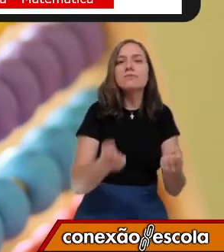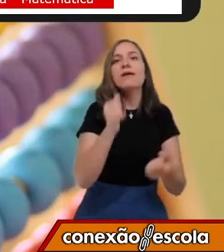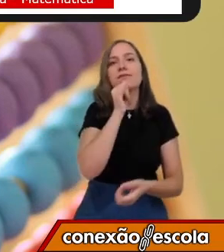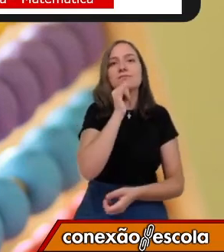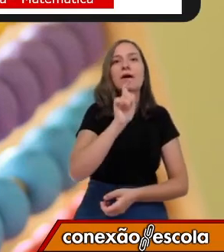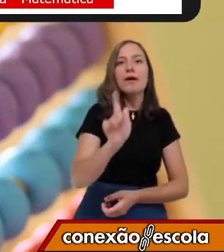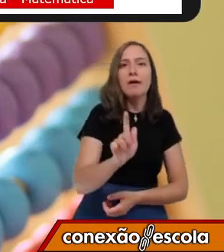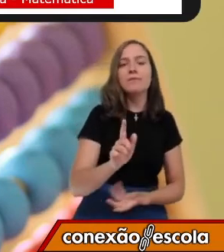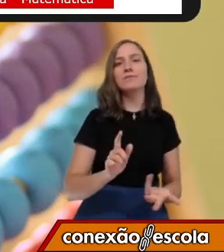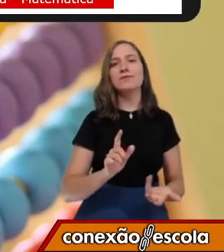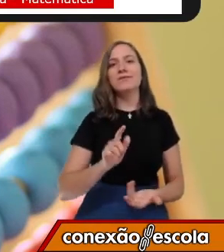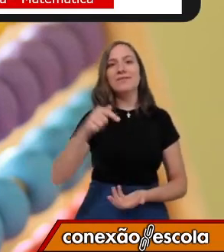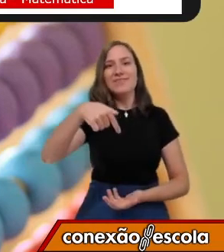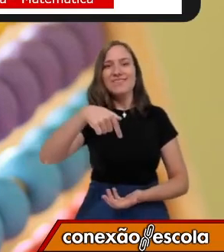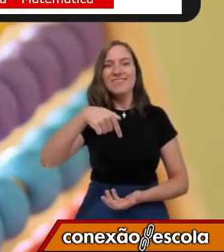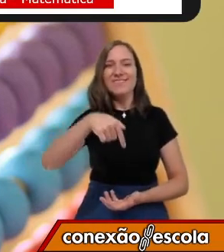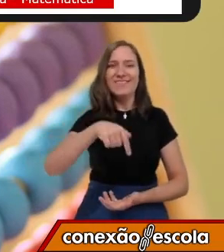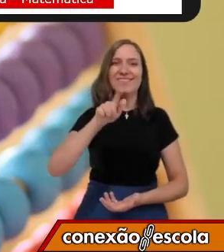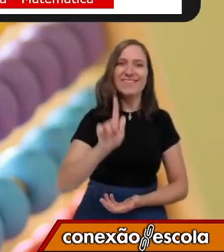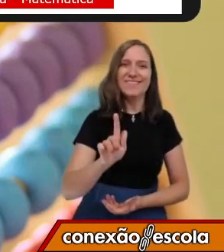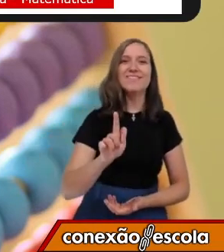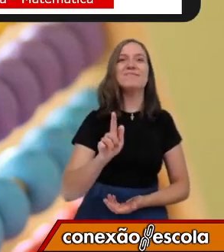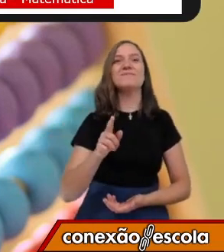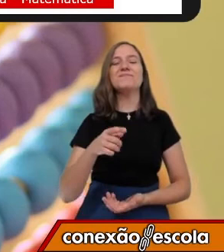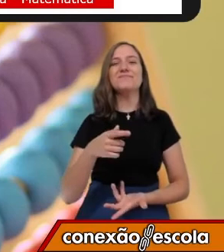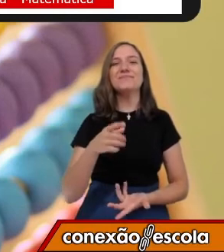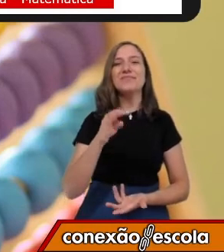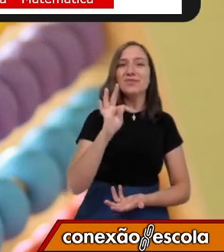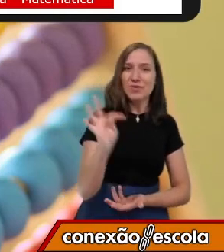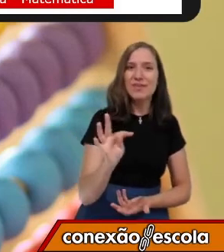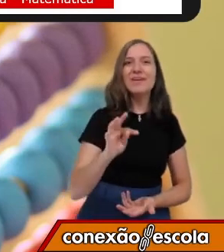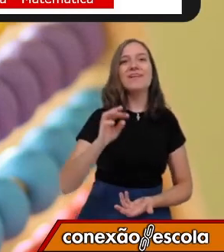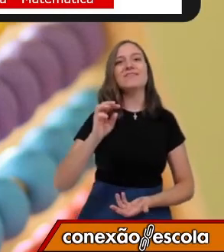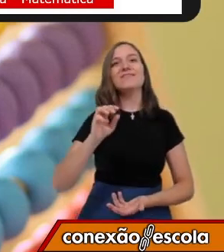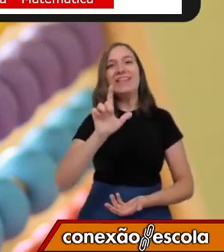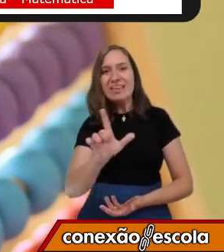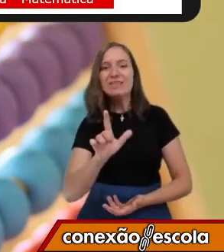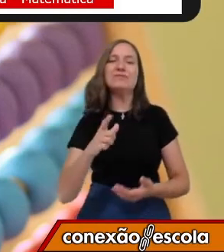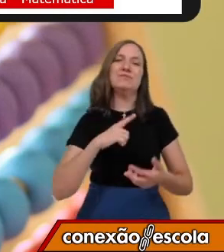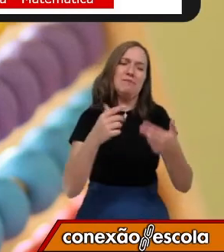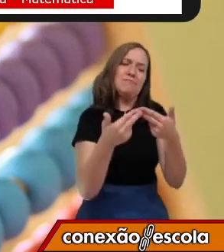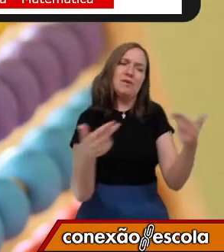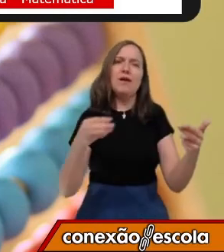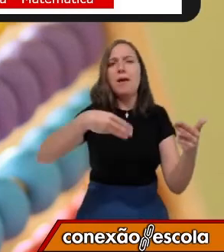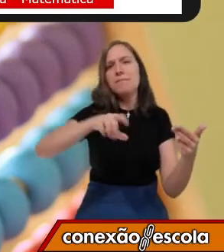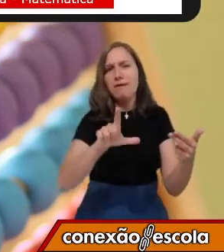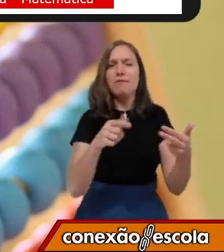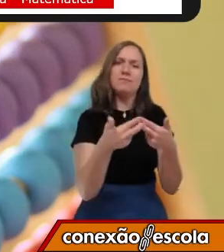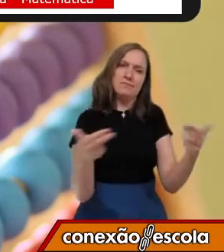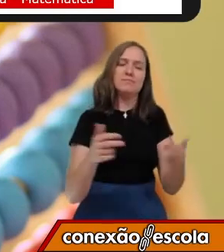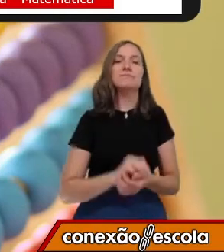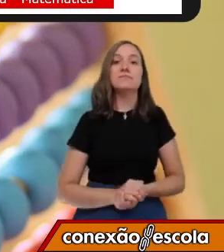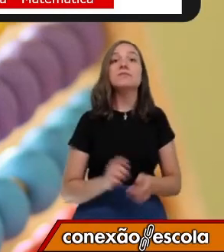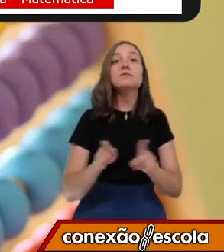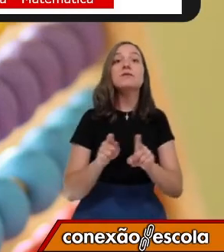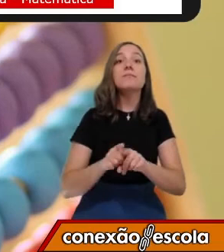gramas, quilogramas, toneladas, litros, mililitros. Nós podemos medir o tempo. O